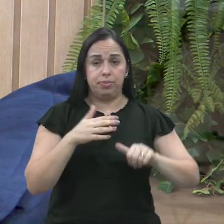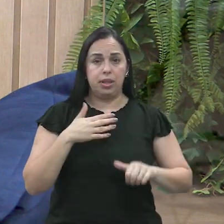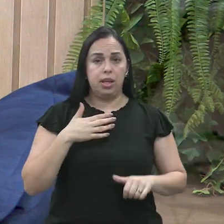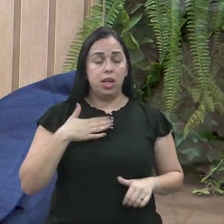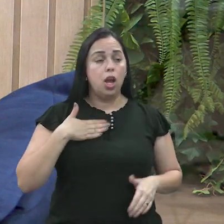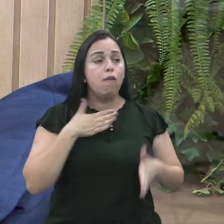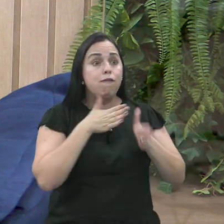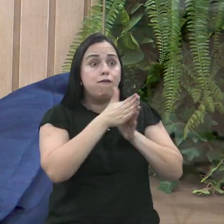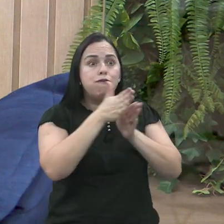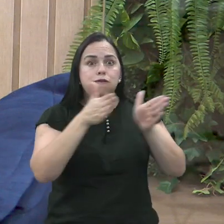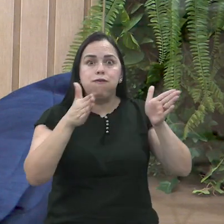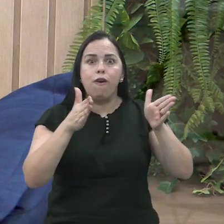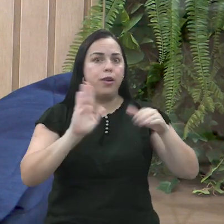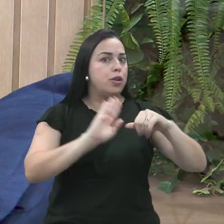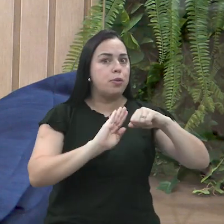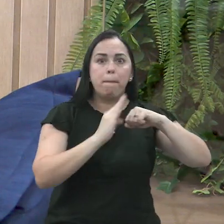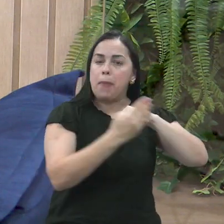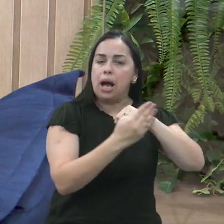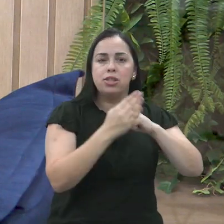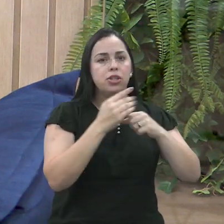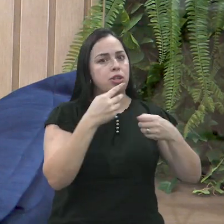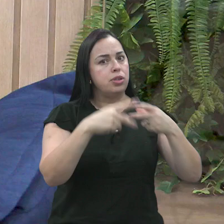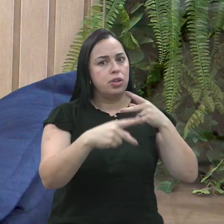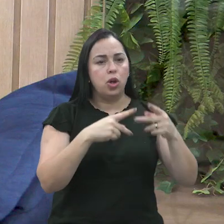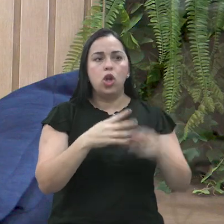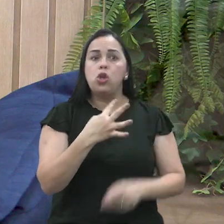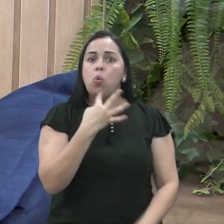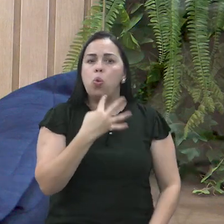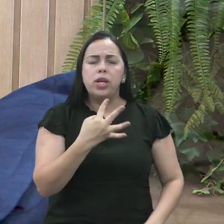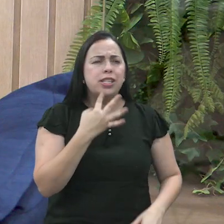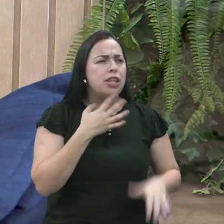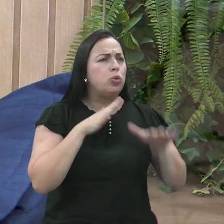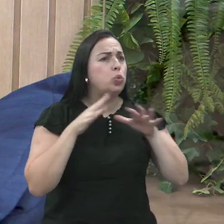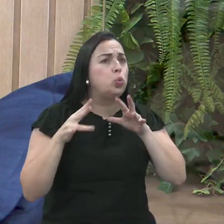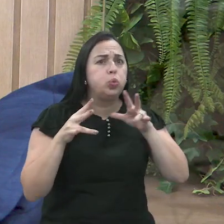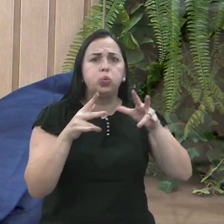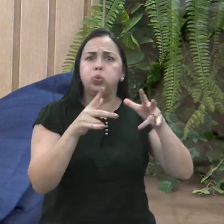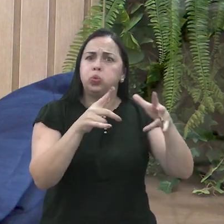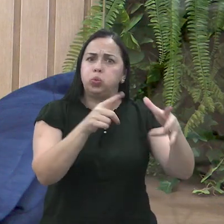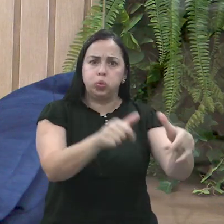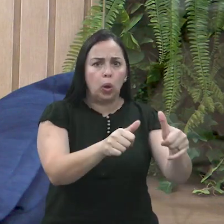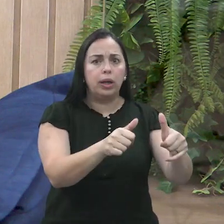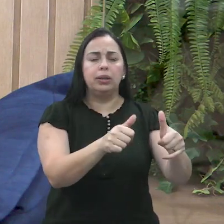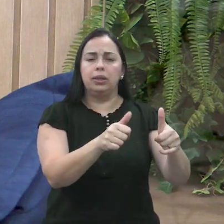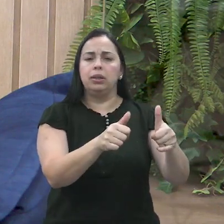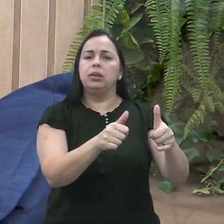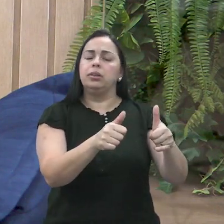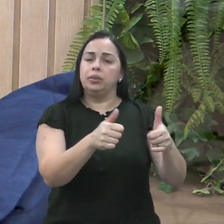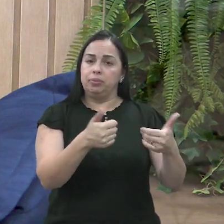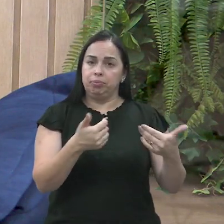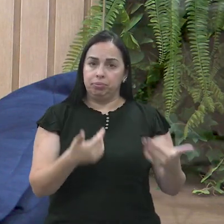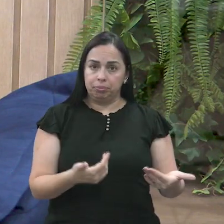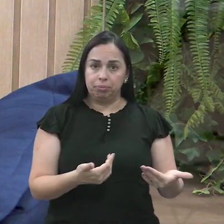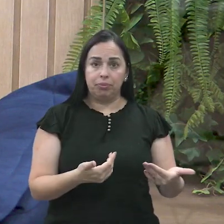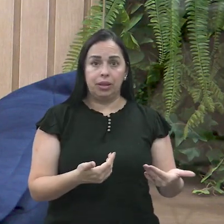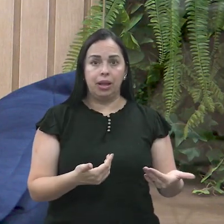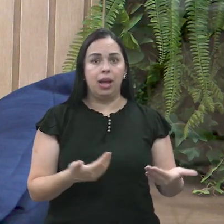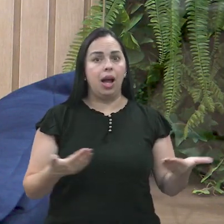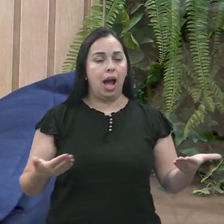amadurecer. A visão do comunicador, eu tive presente em todos os bairros de São José dos Campos, conheci todas as regiões da